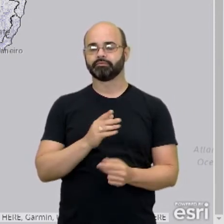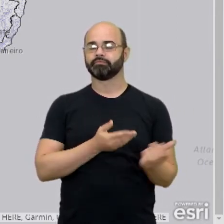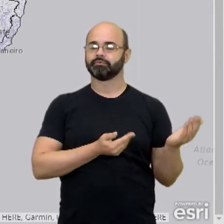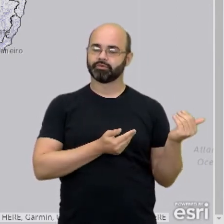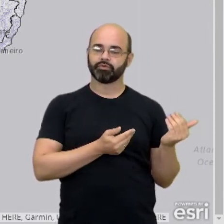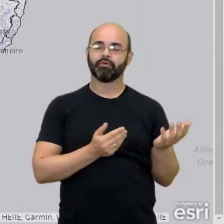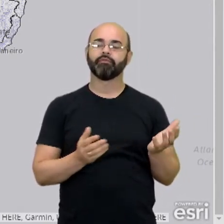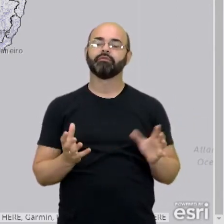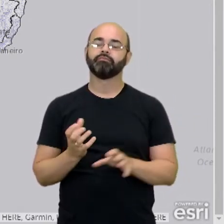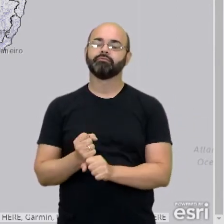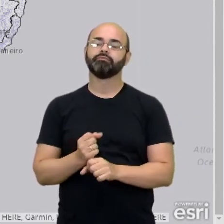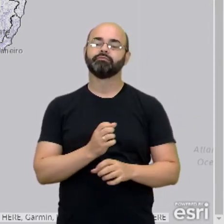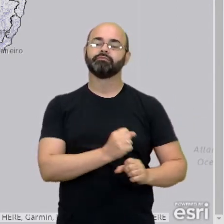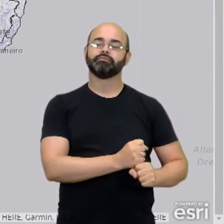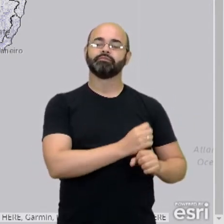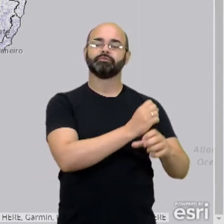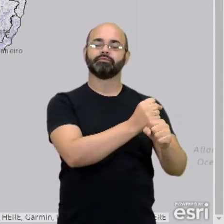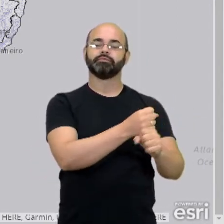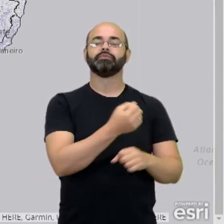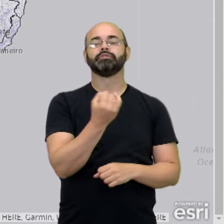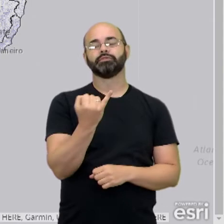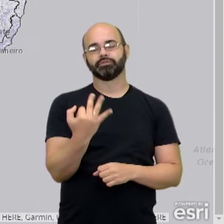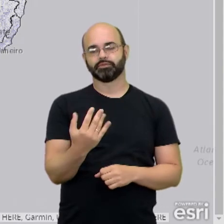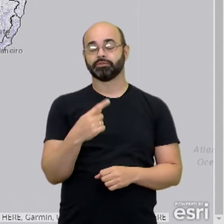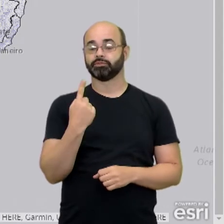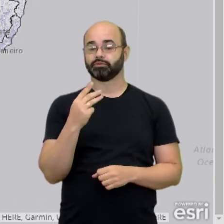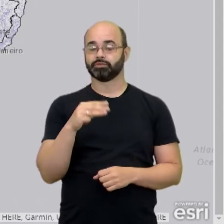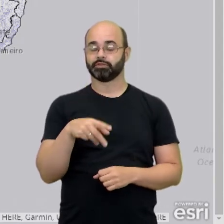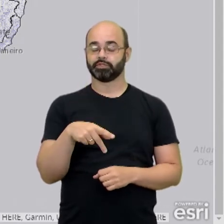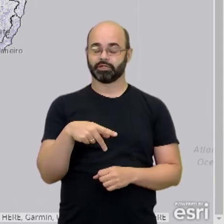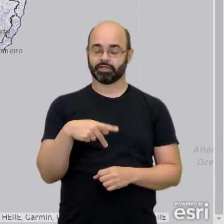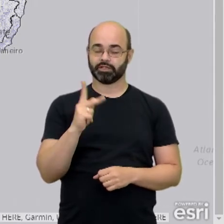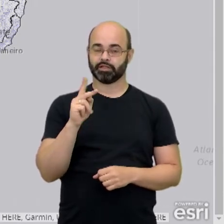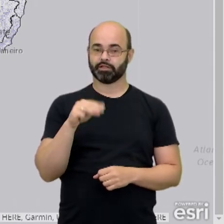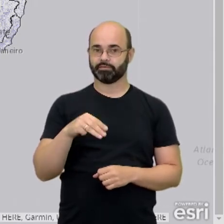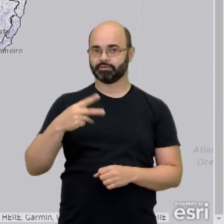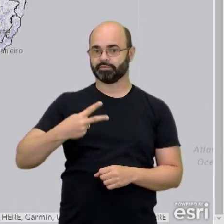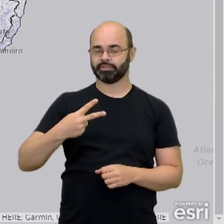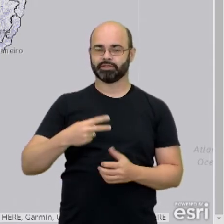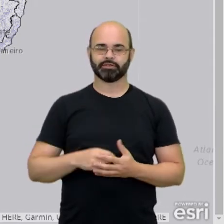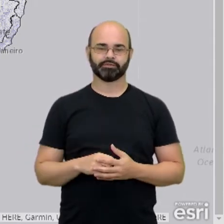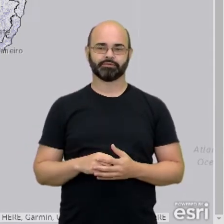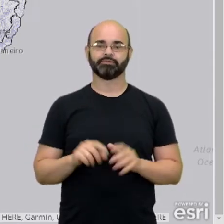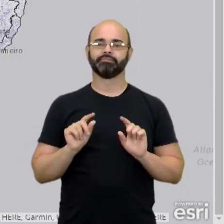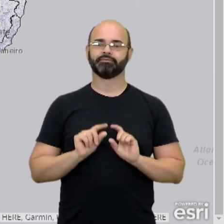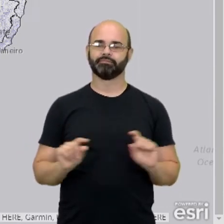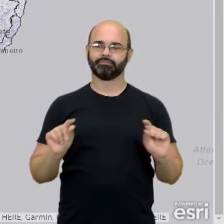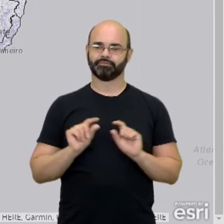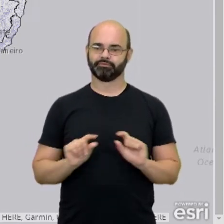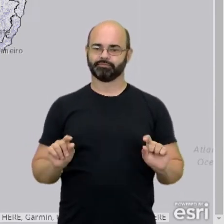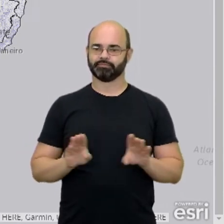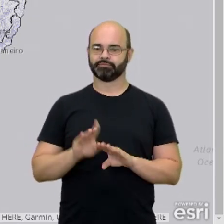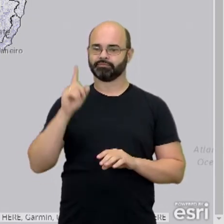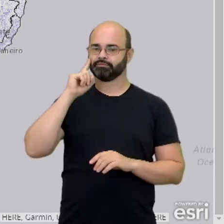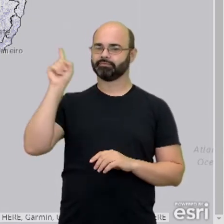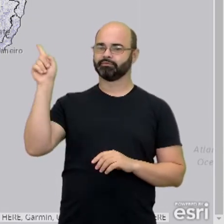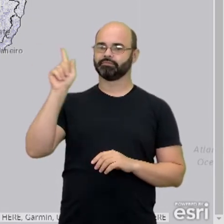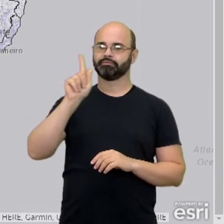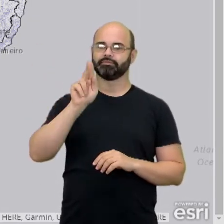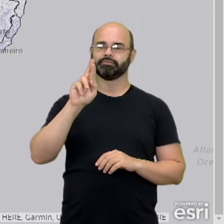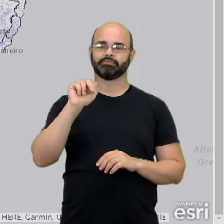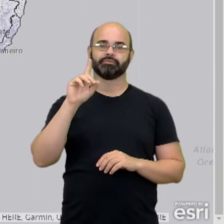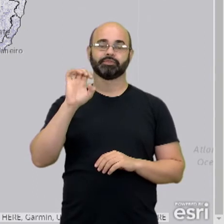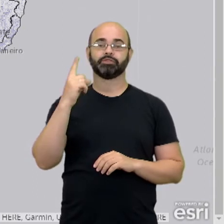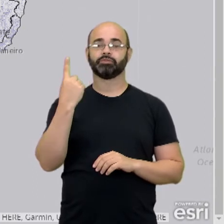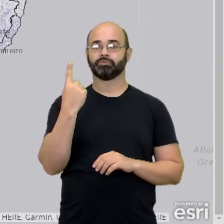cada área aí de 1 quilômetro quadrado. E aí nós temos também a legenda, né, que é que ele também identifica, ó, grande 1 quilômetro, porque a